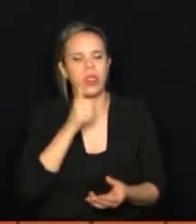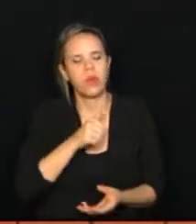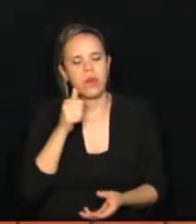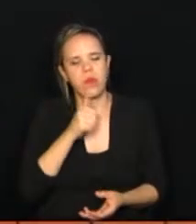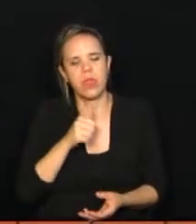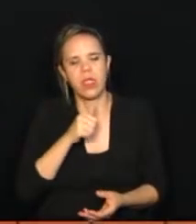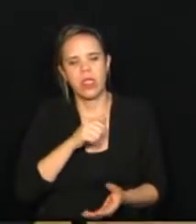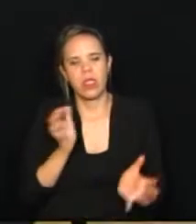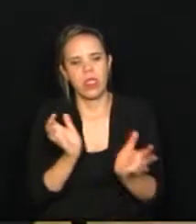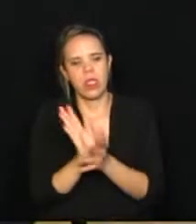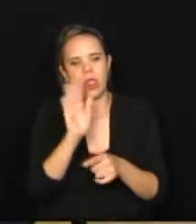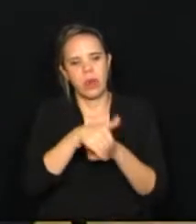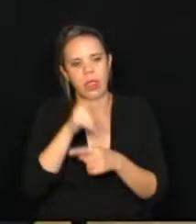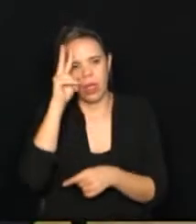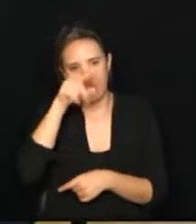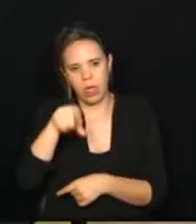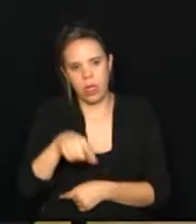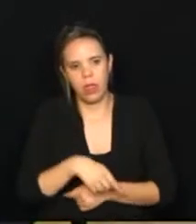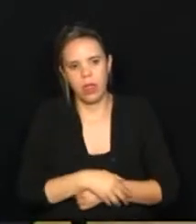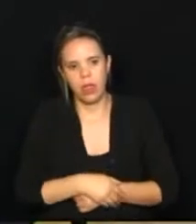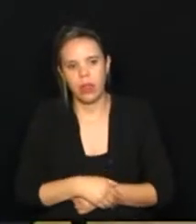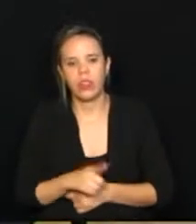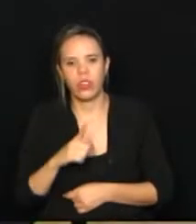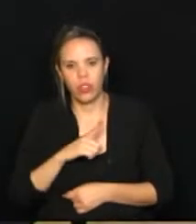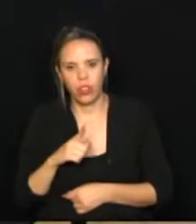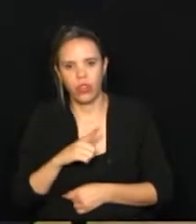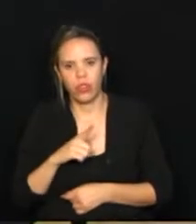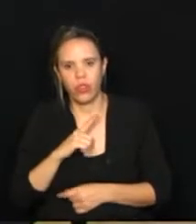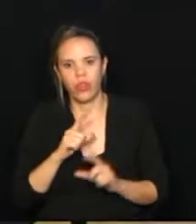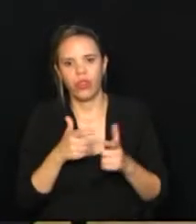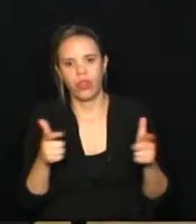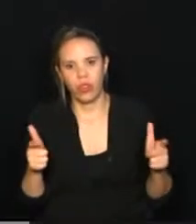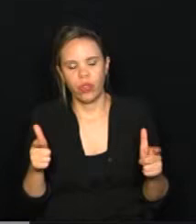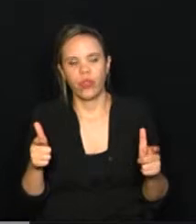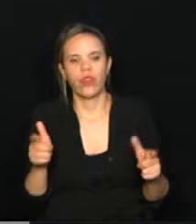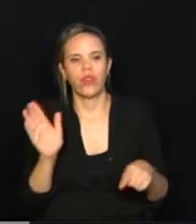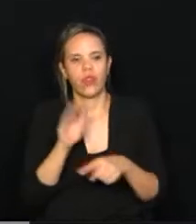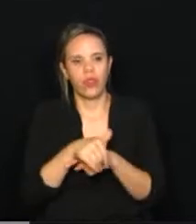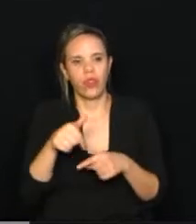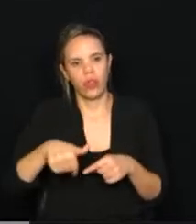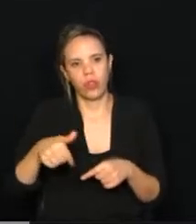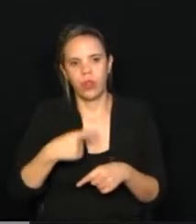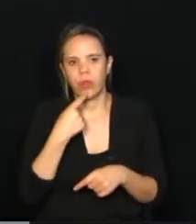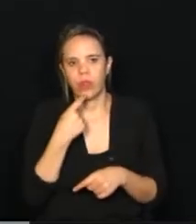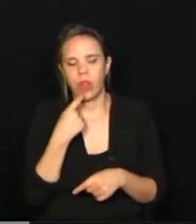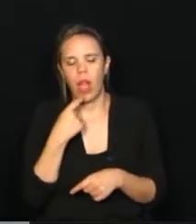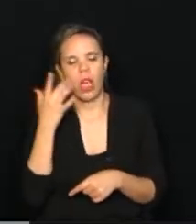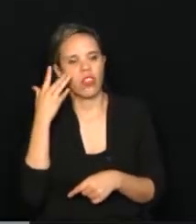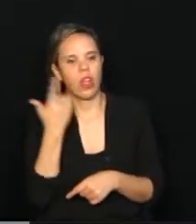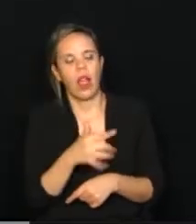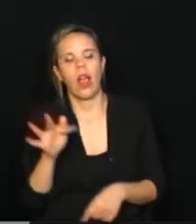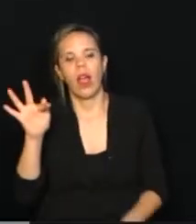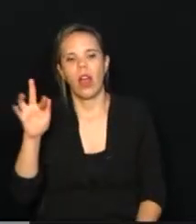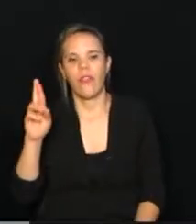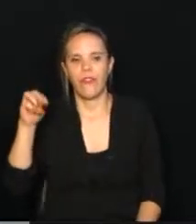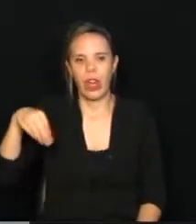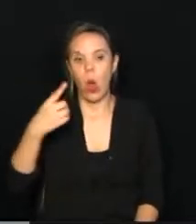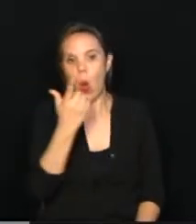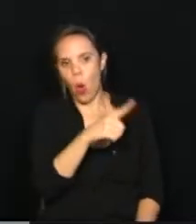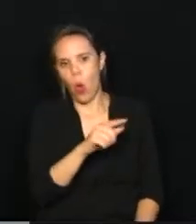nosso basquete? Tinha, acho que a maioria jogava aqui, acho que a Franciele que não jogava, mas o resto